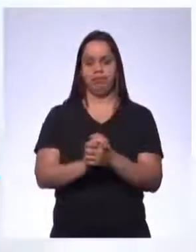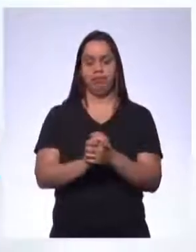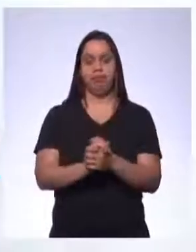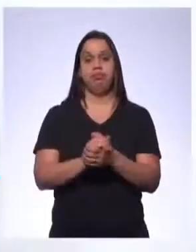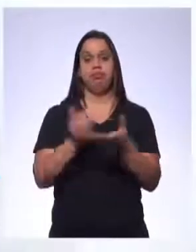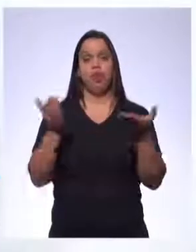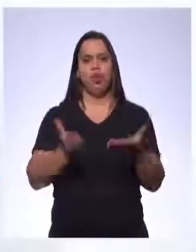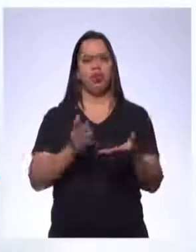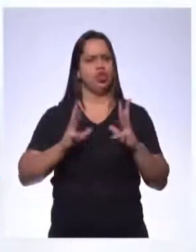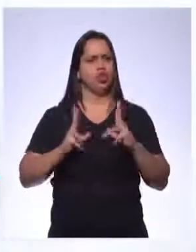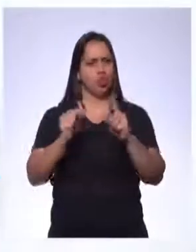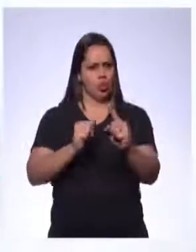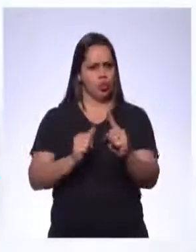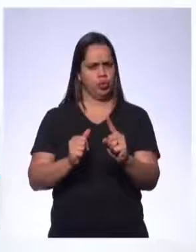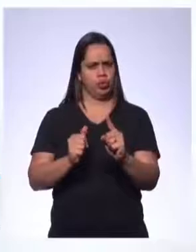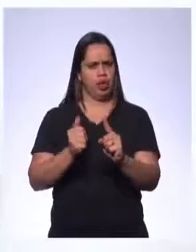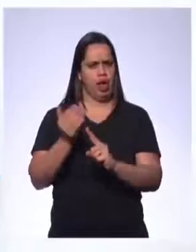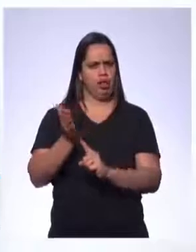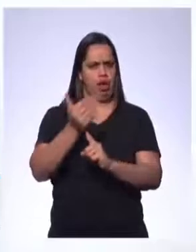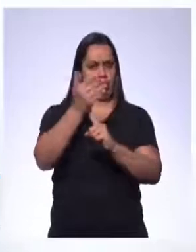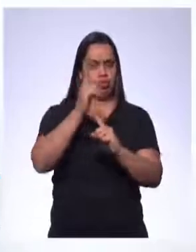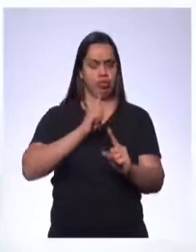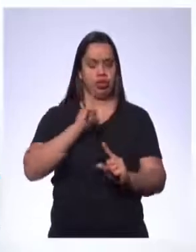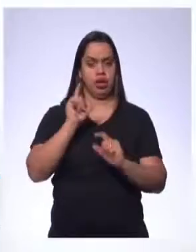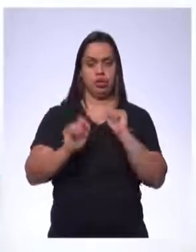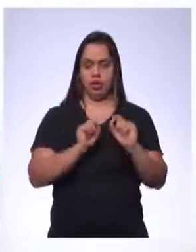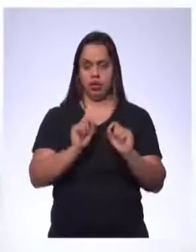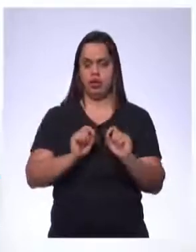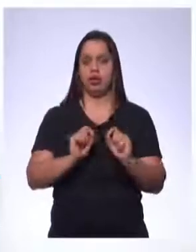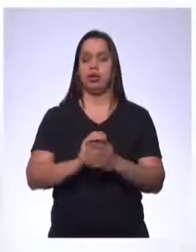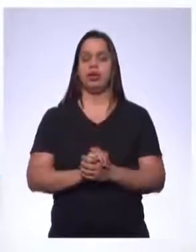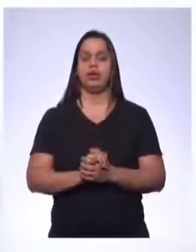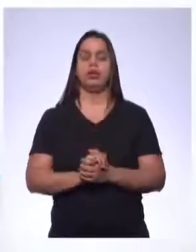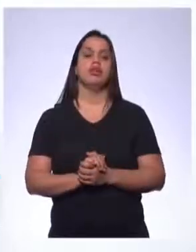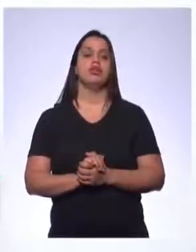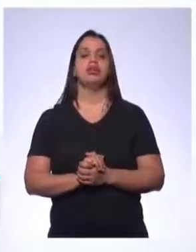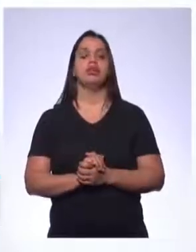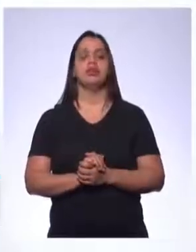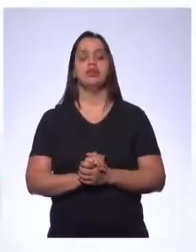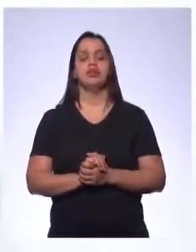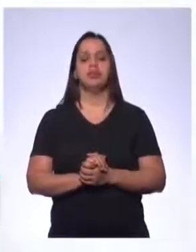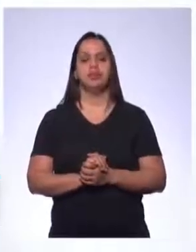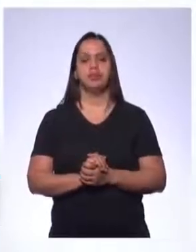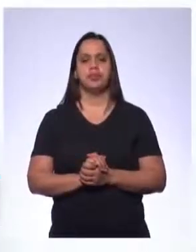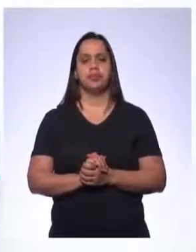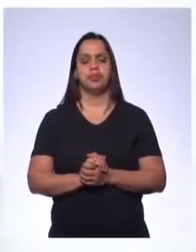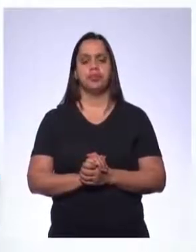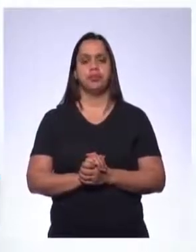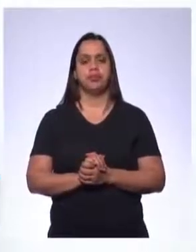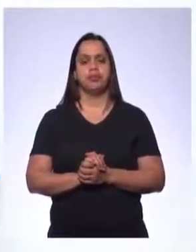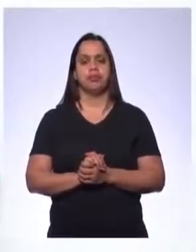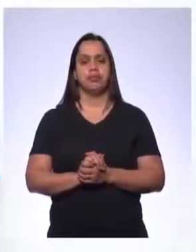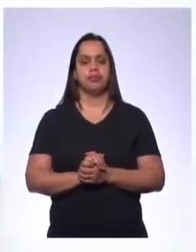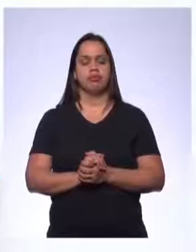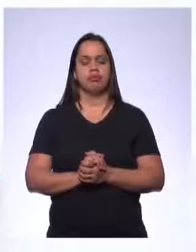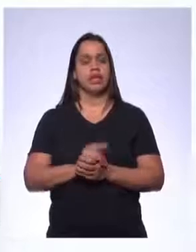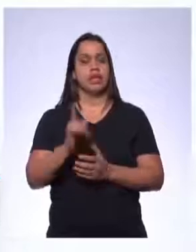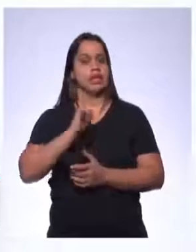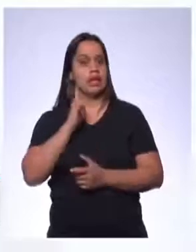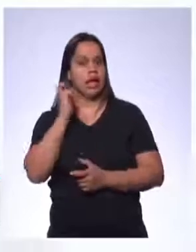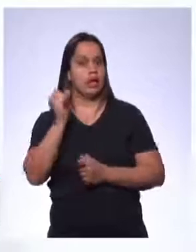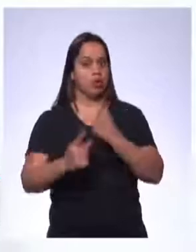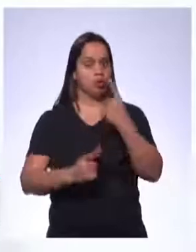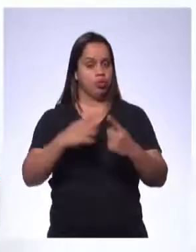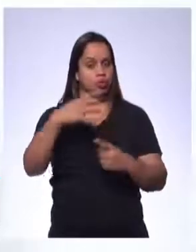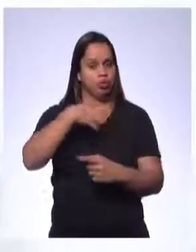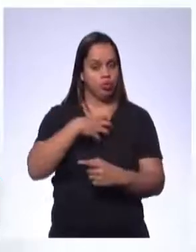com toda a tecnologia que a gente tem, então existem formas de você tentar prevenir qualquer